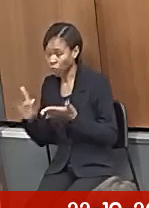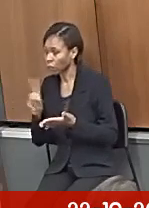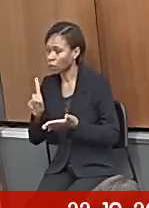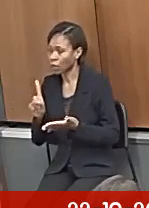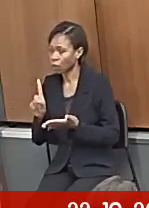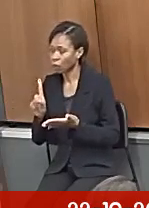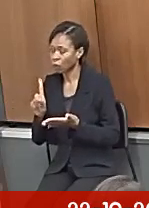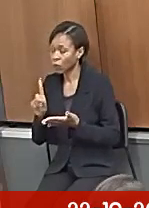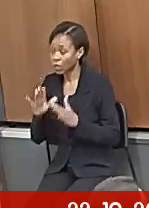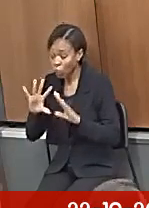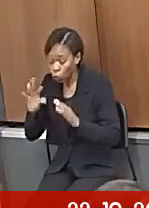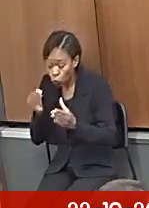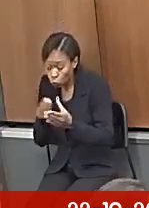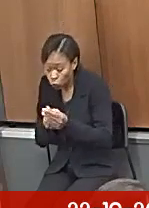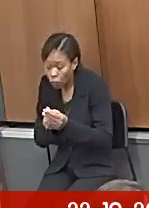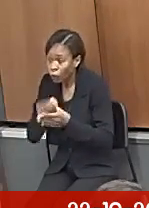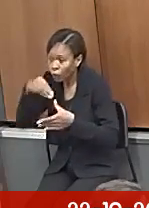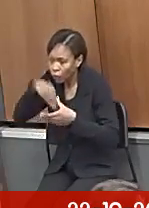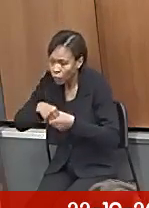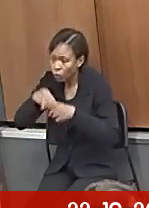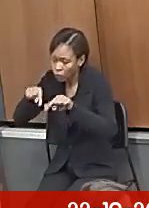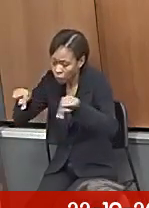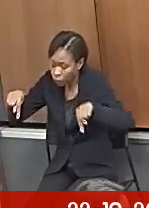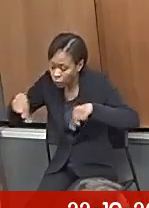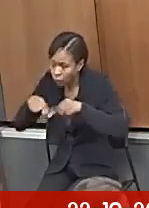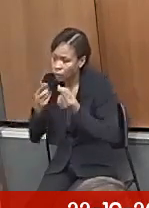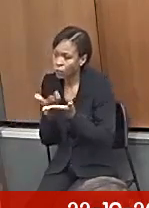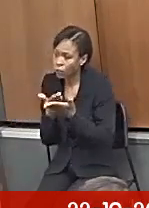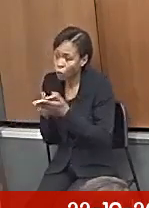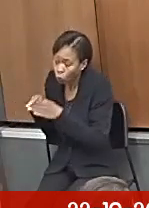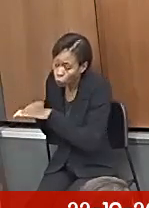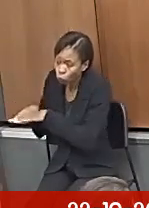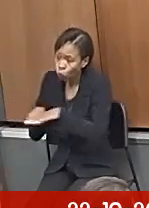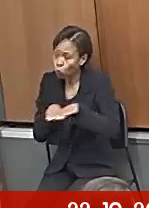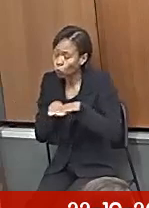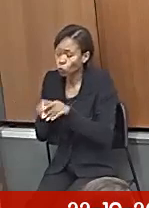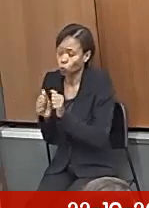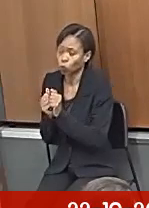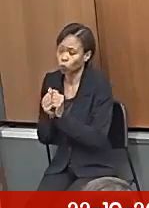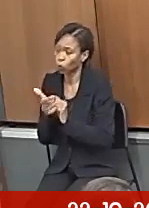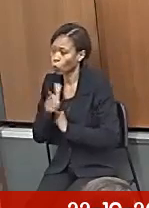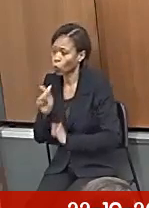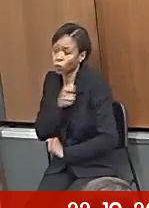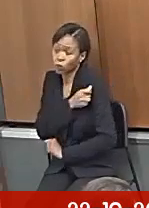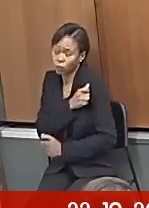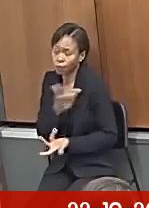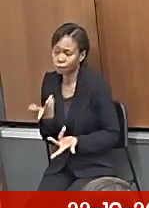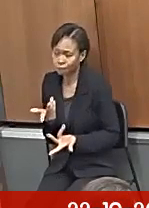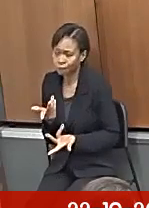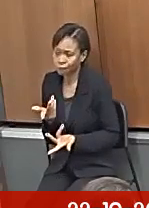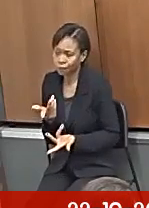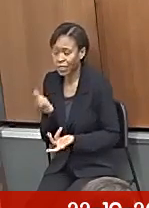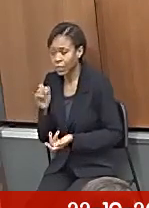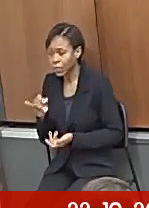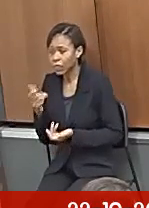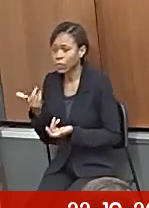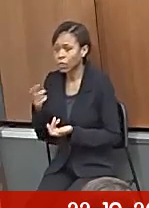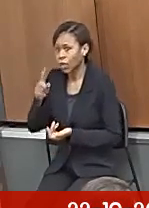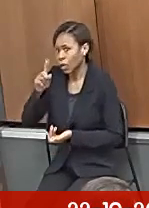ela acontece na sala de aula comum, junto com os outros. Quando existe alguma